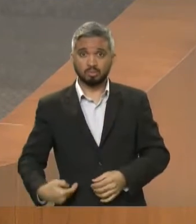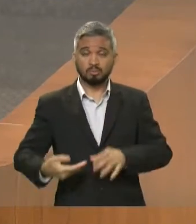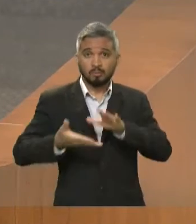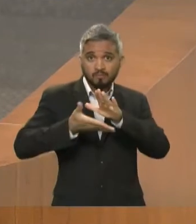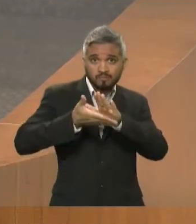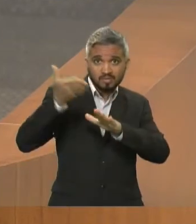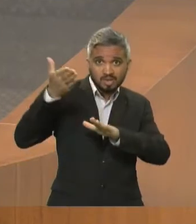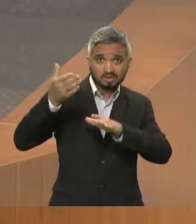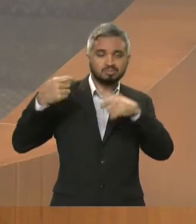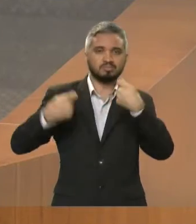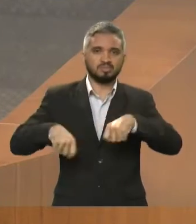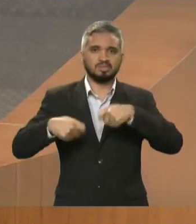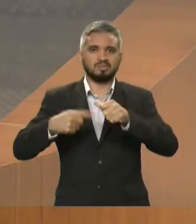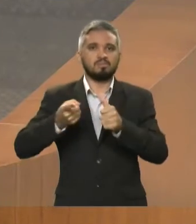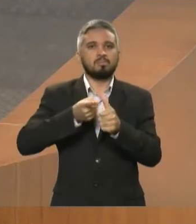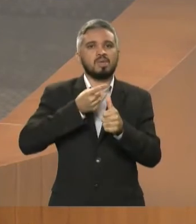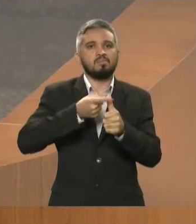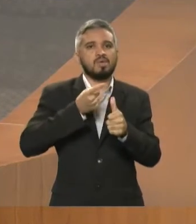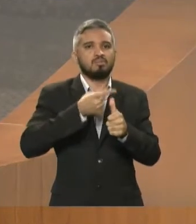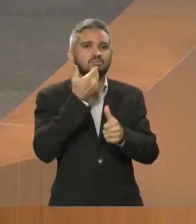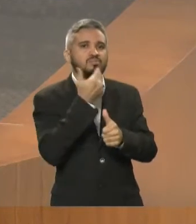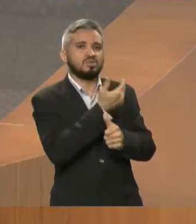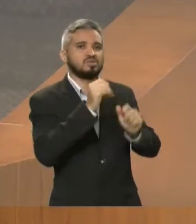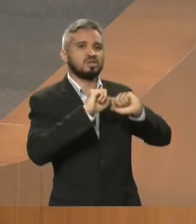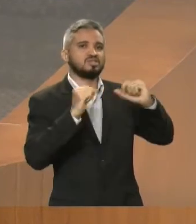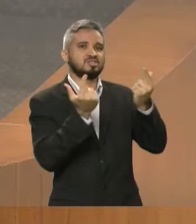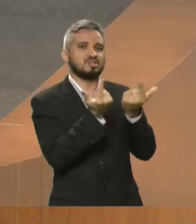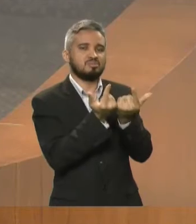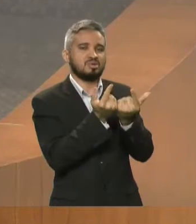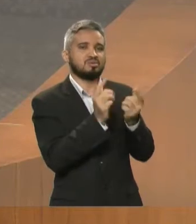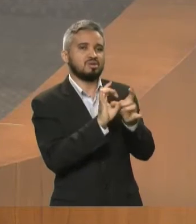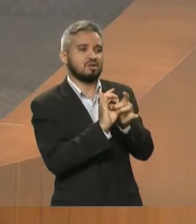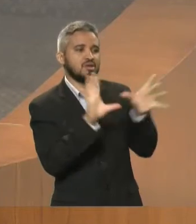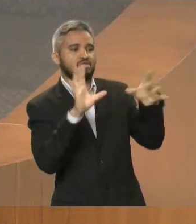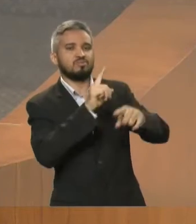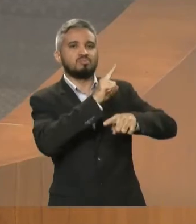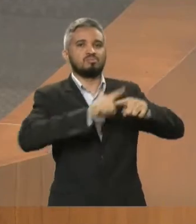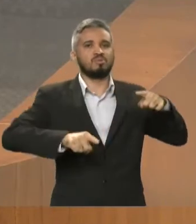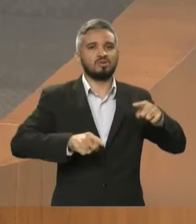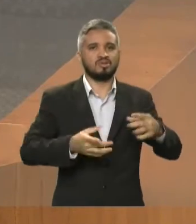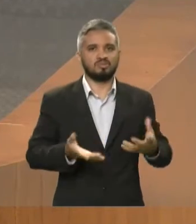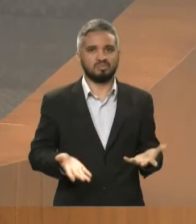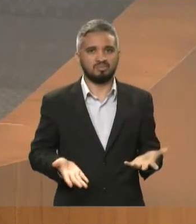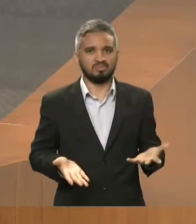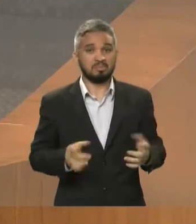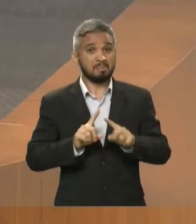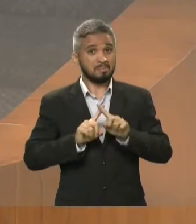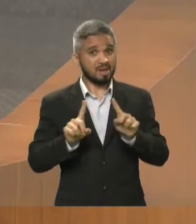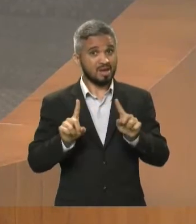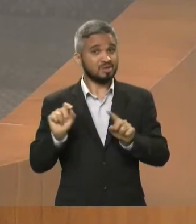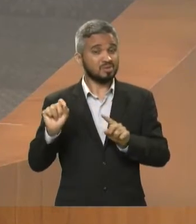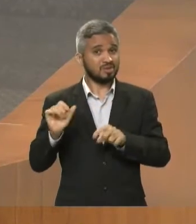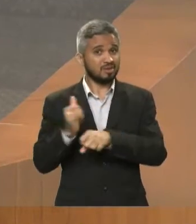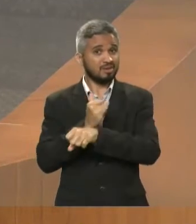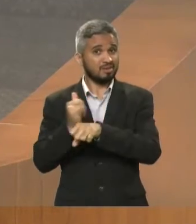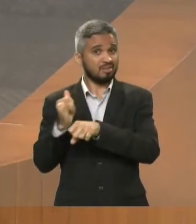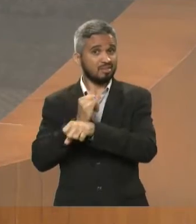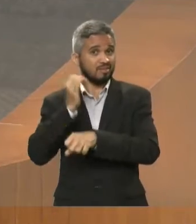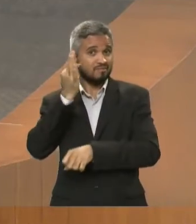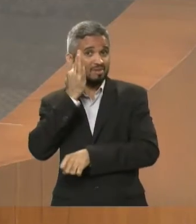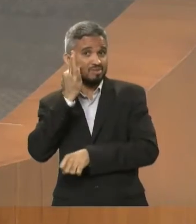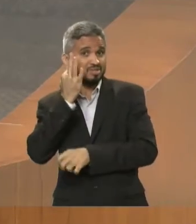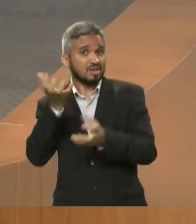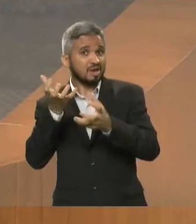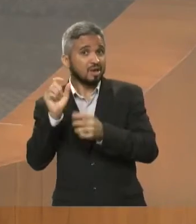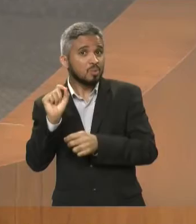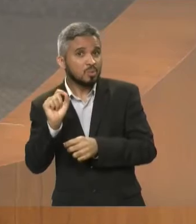Assembleia. Viagem oficial particular por mais de 15 dias. E agora o que Flávio Dino quer? Quer alterar. Está